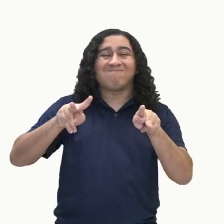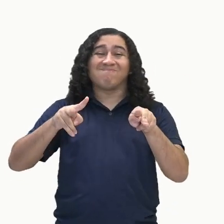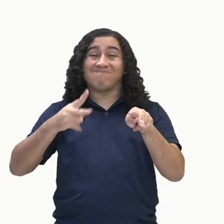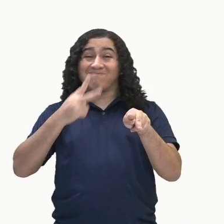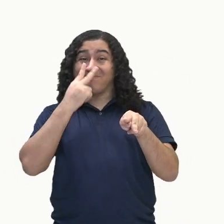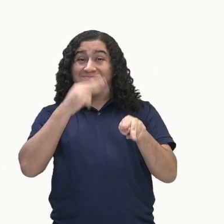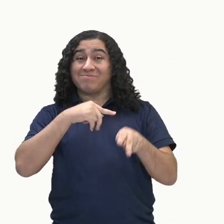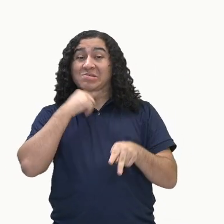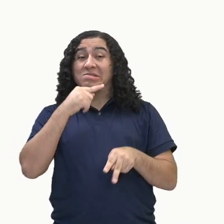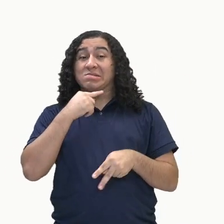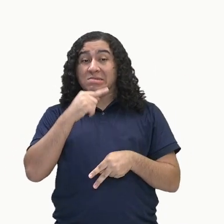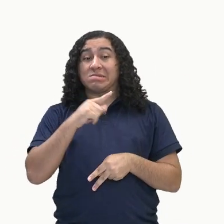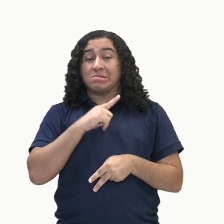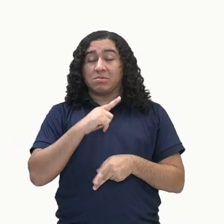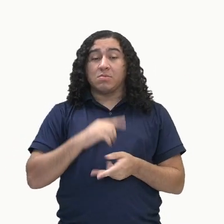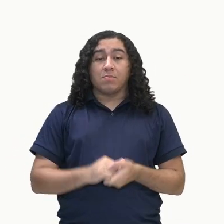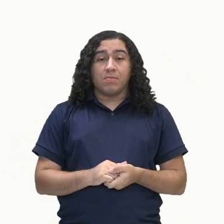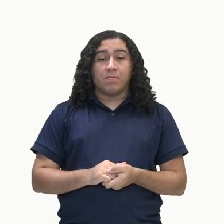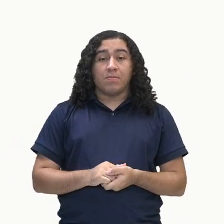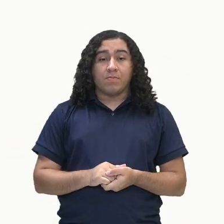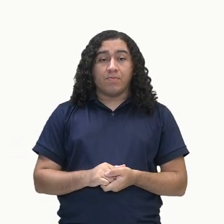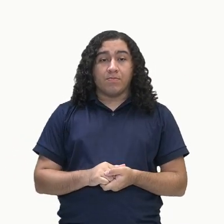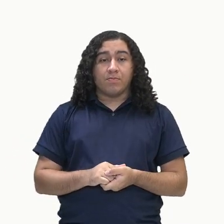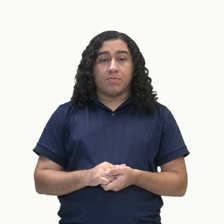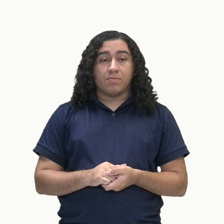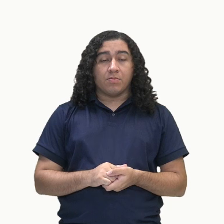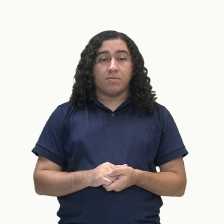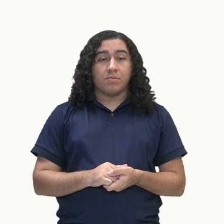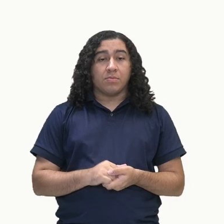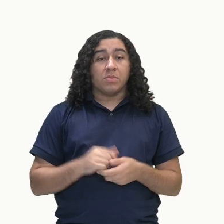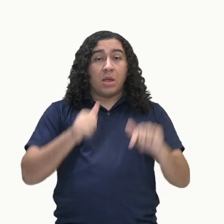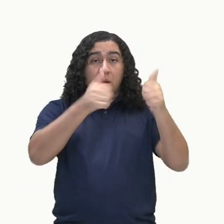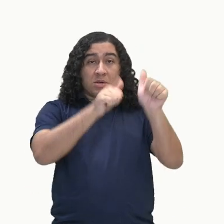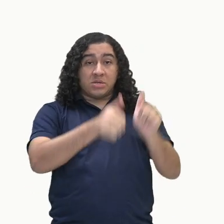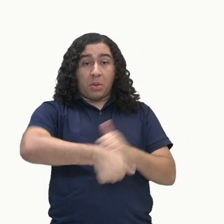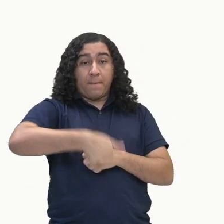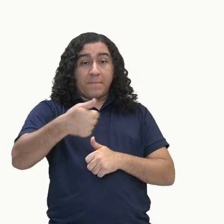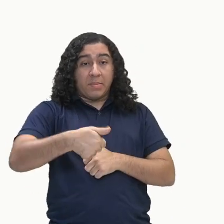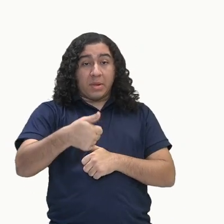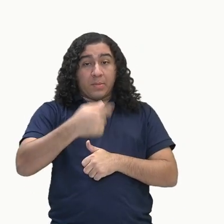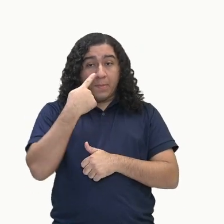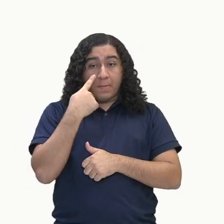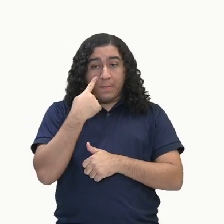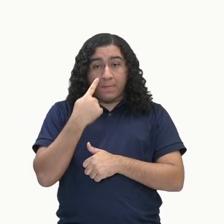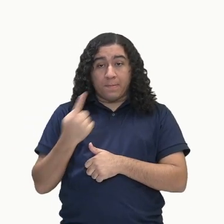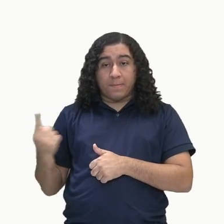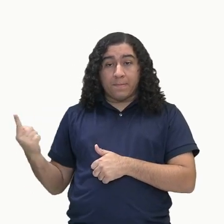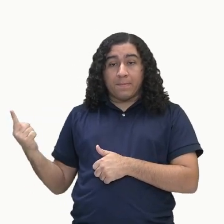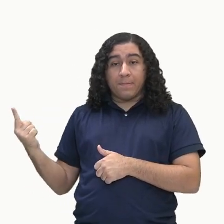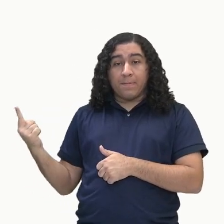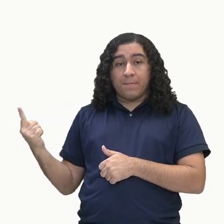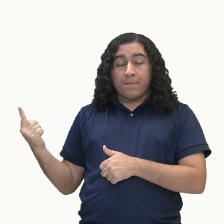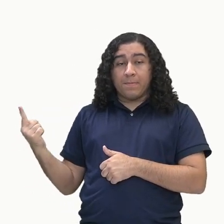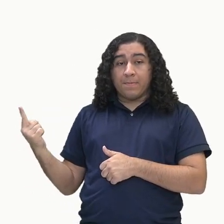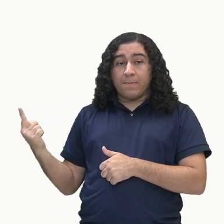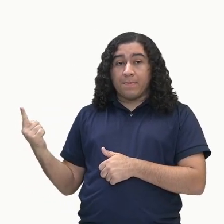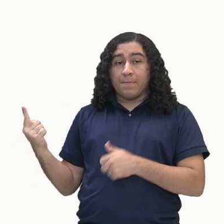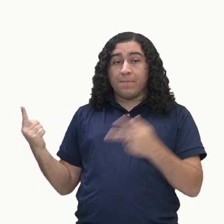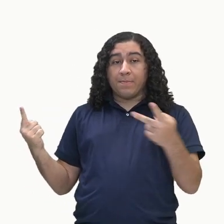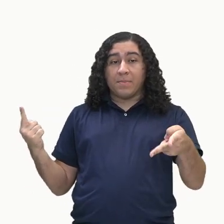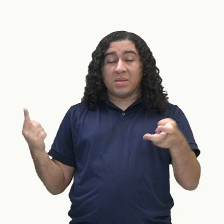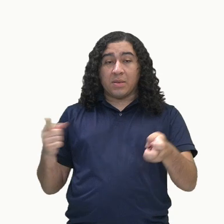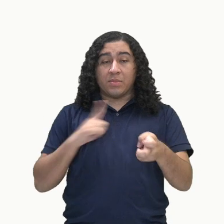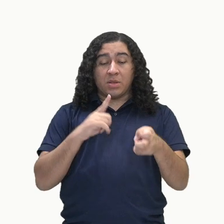Aqui possui 3 quadradinhos de comprimento aqui este lado, ó. E esse aqui a gente já vê que passa dos 3, né?